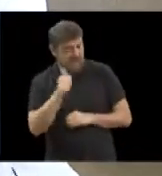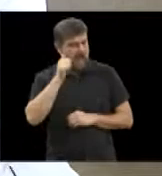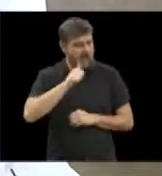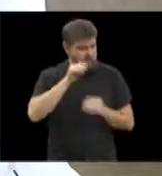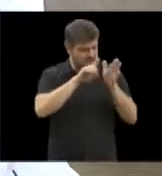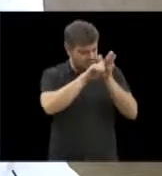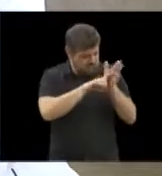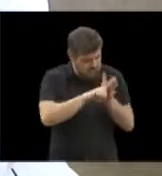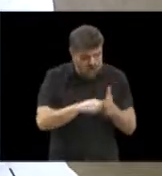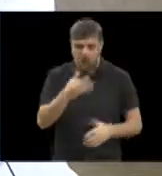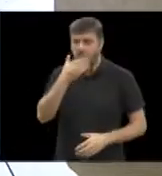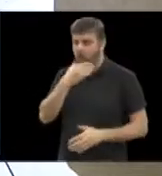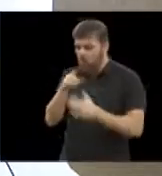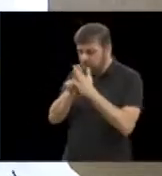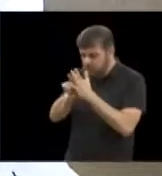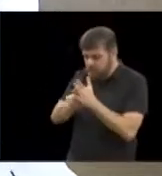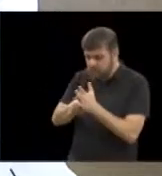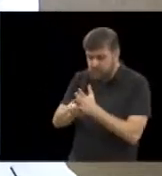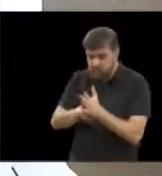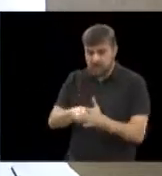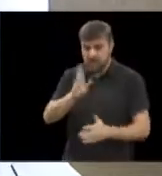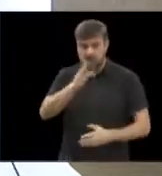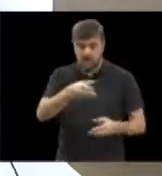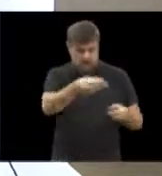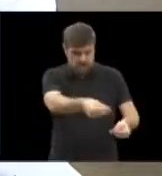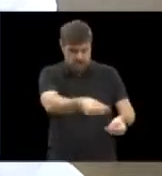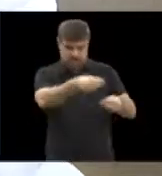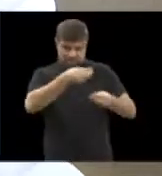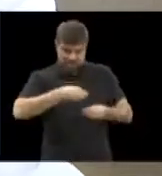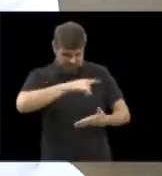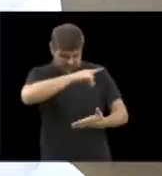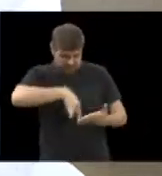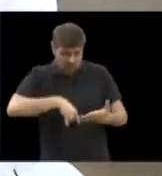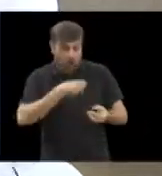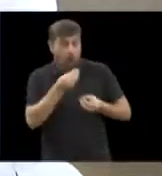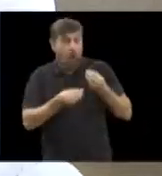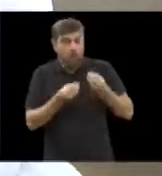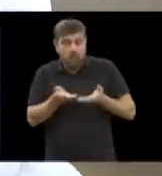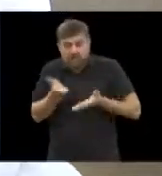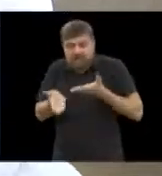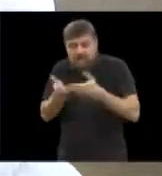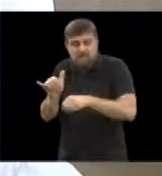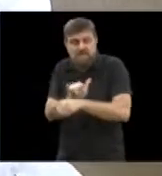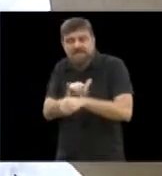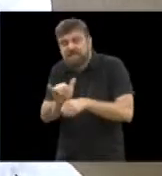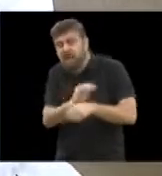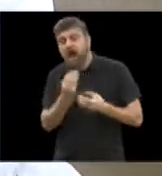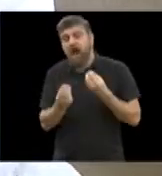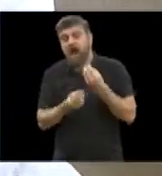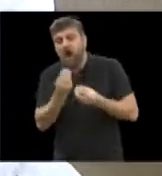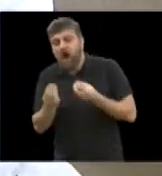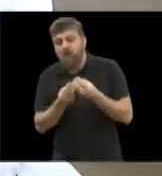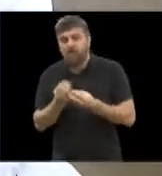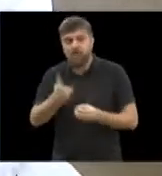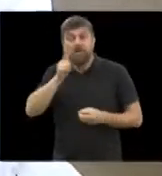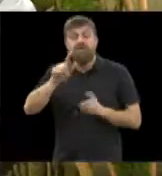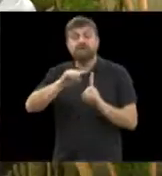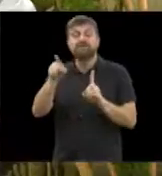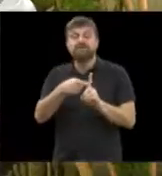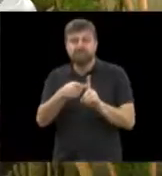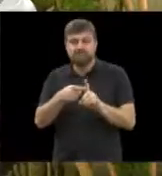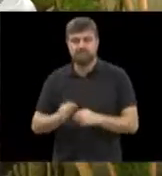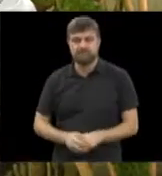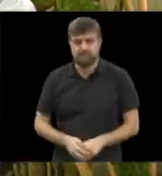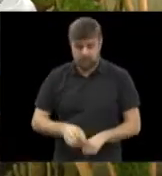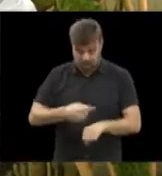já investigou o homem e os resultados já vieram. Quais são os procedimentos, quais são os encaminhamentos que são feitos a partir daí?